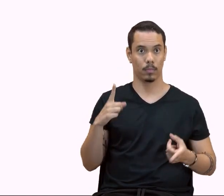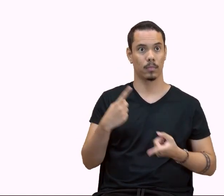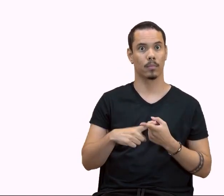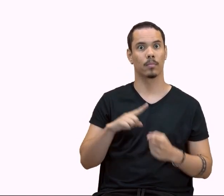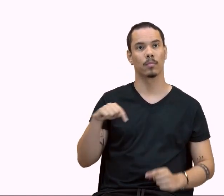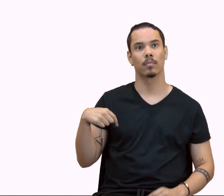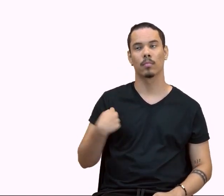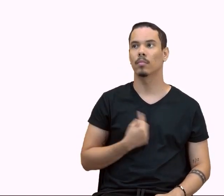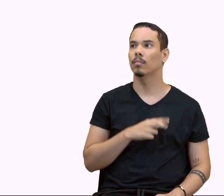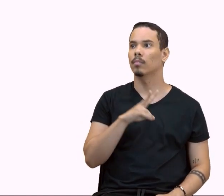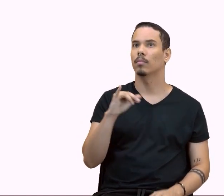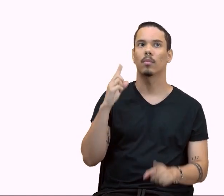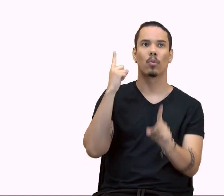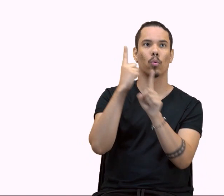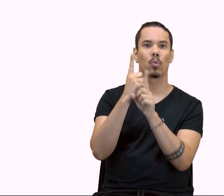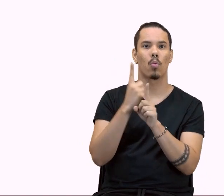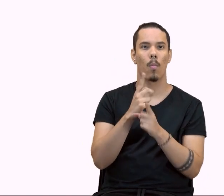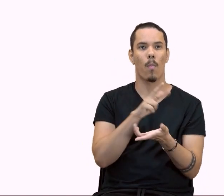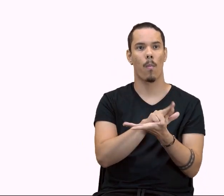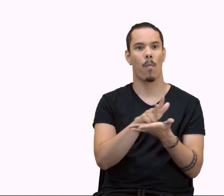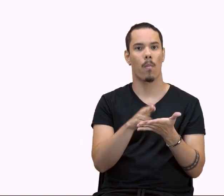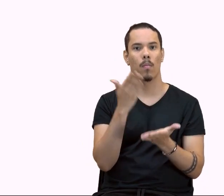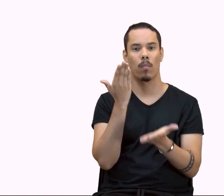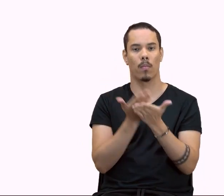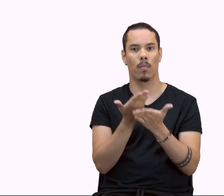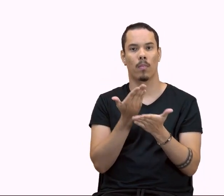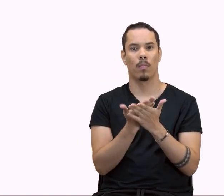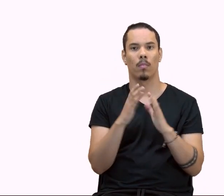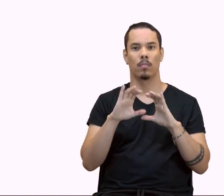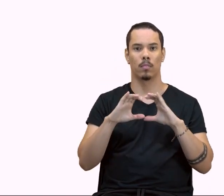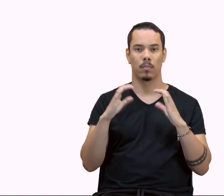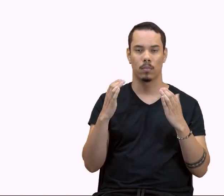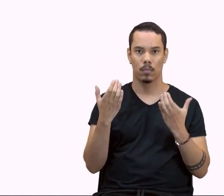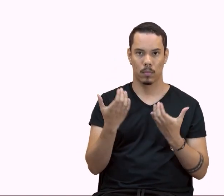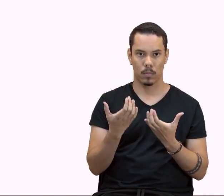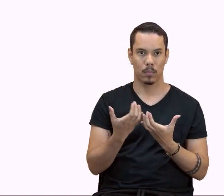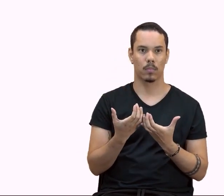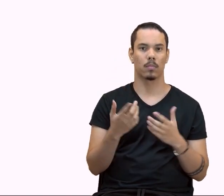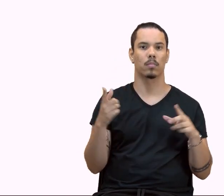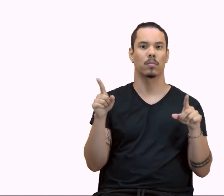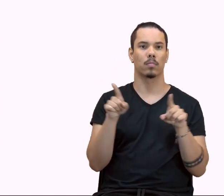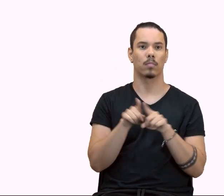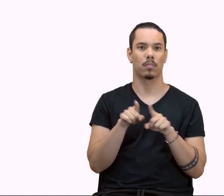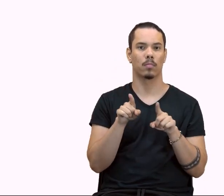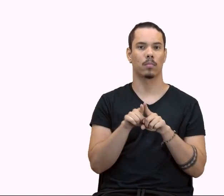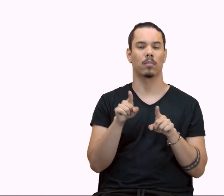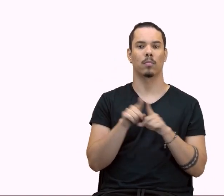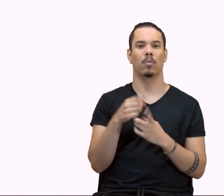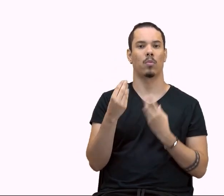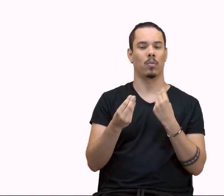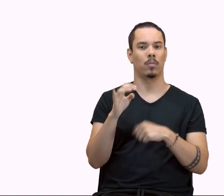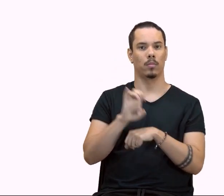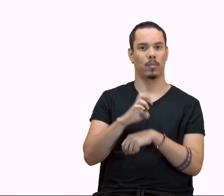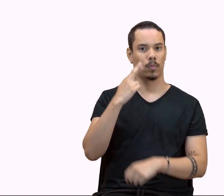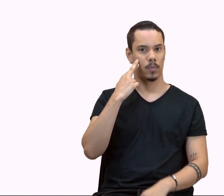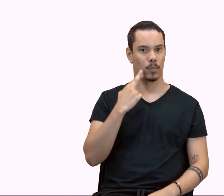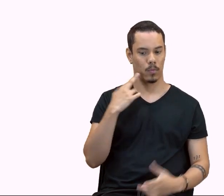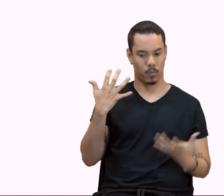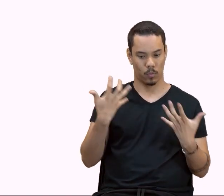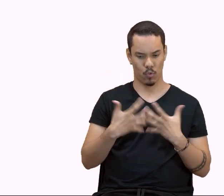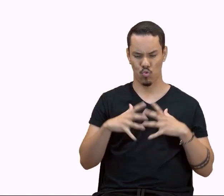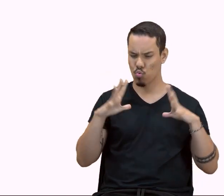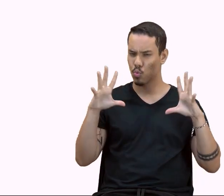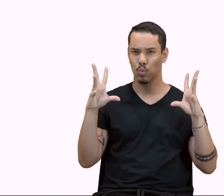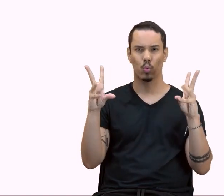encontrar vários estudantes, a comunidade, né? Os colonos. Produtora, os colonos aqui do estado de Rondônia. Isso. Todas elas